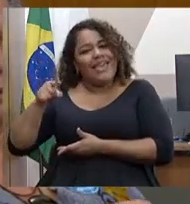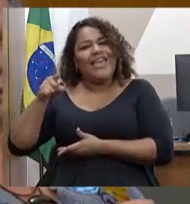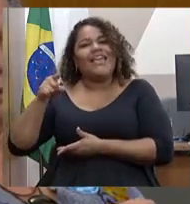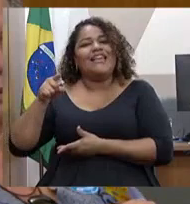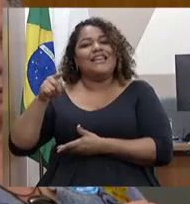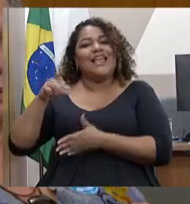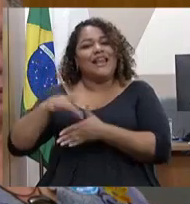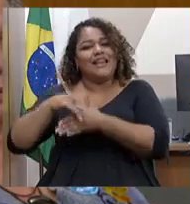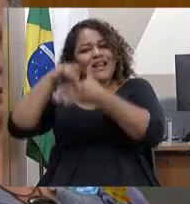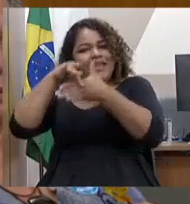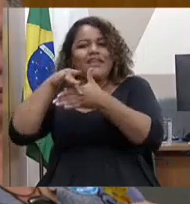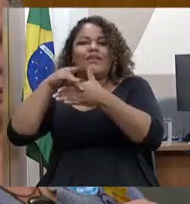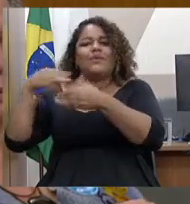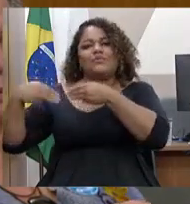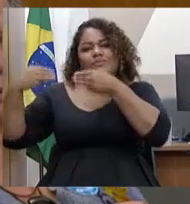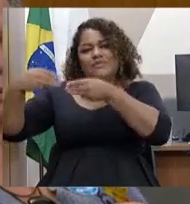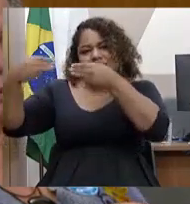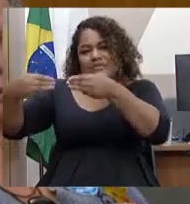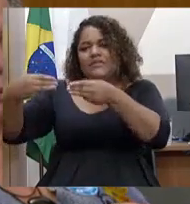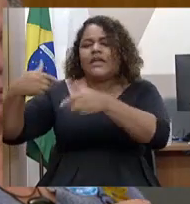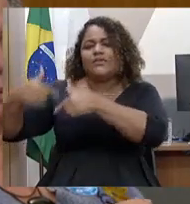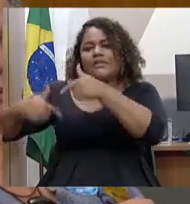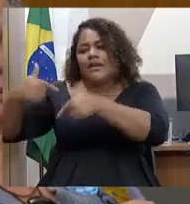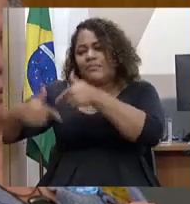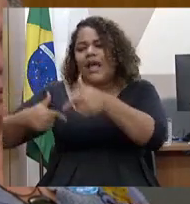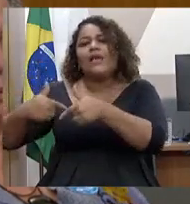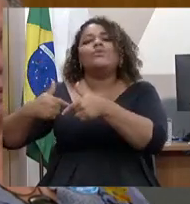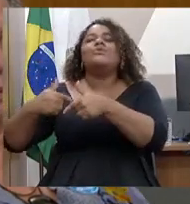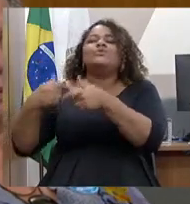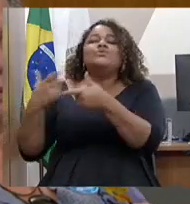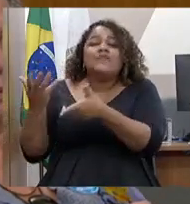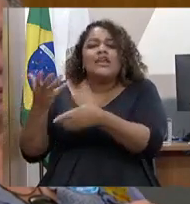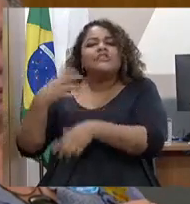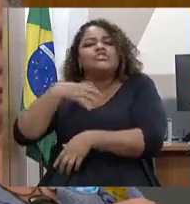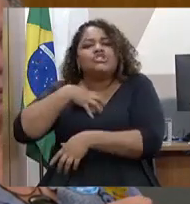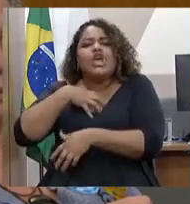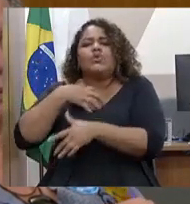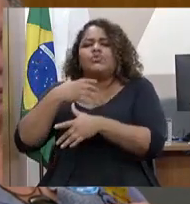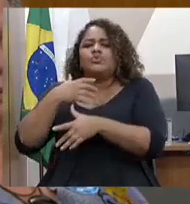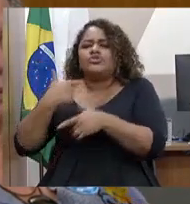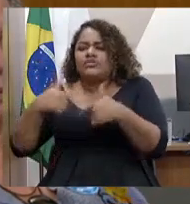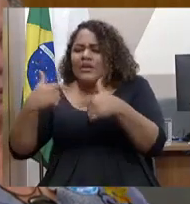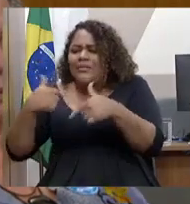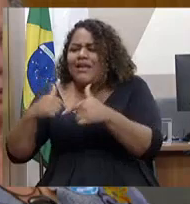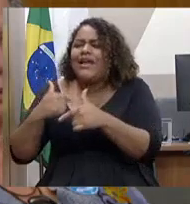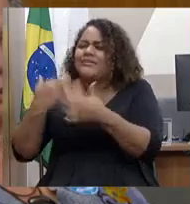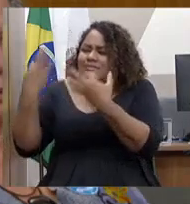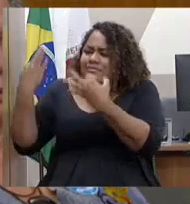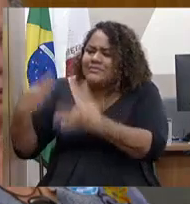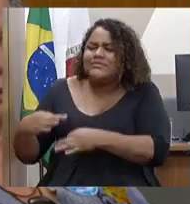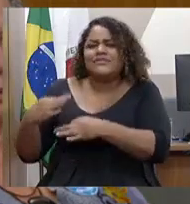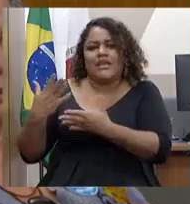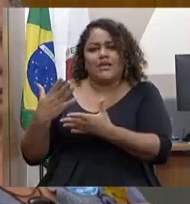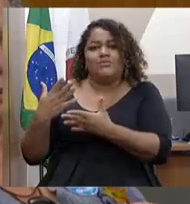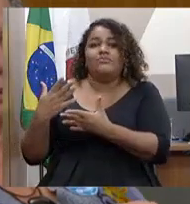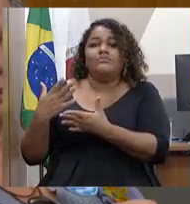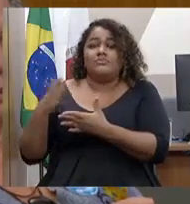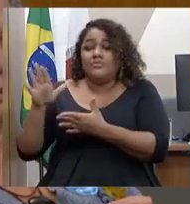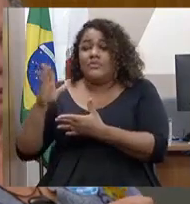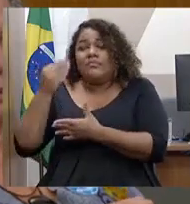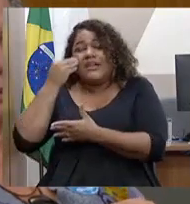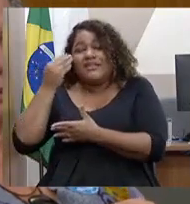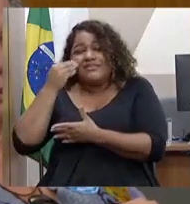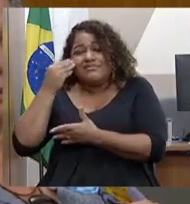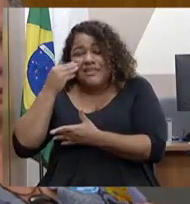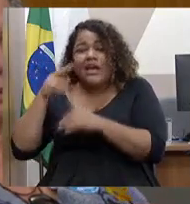que precisa e merece o nosso Ministério de Trabalho São companhia com essas destruições tanto